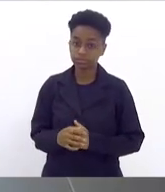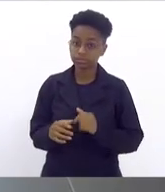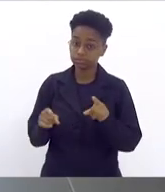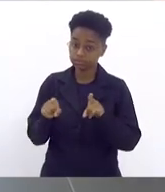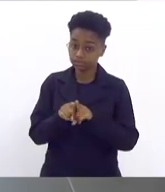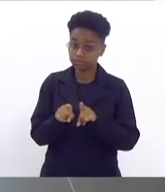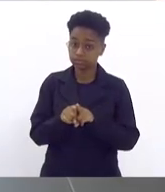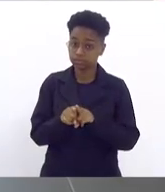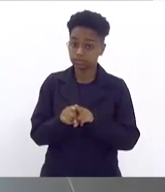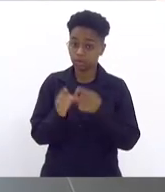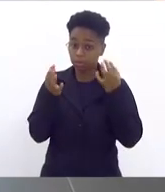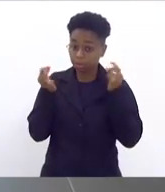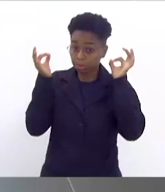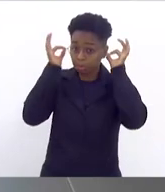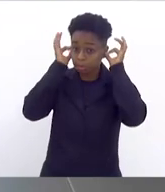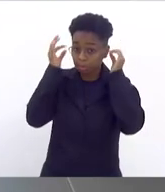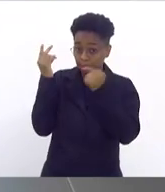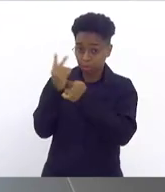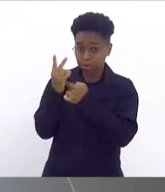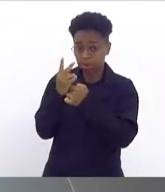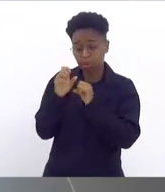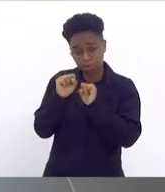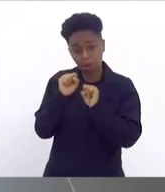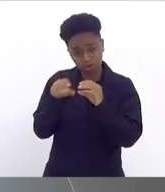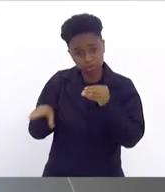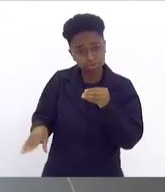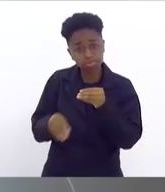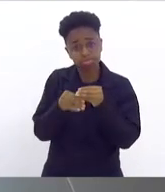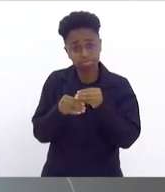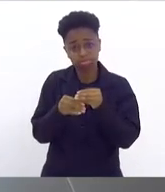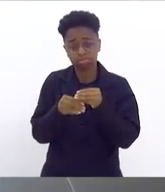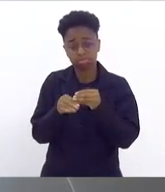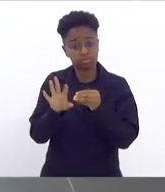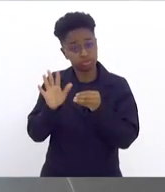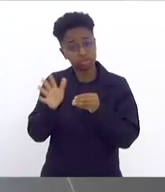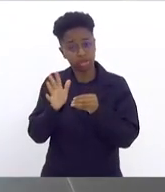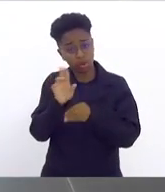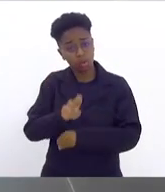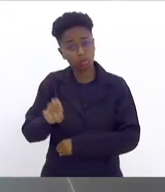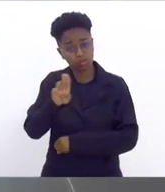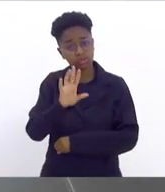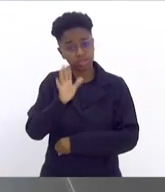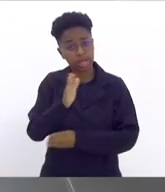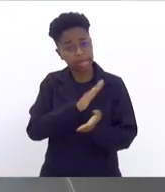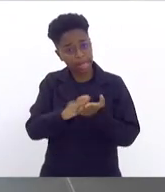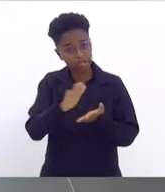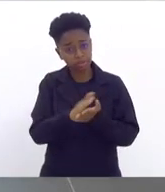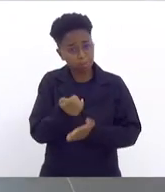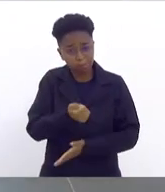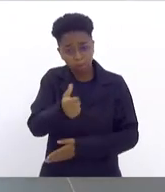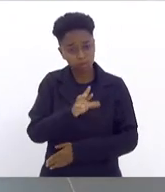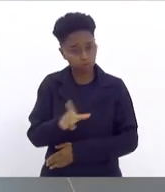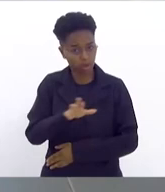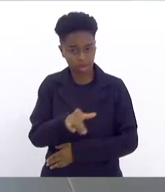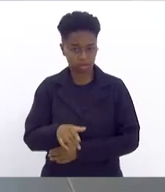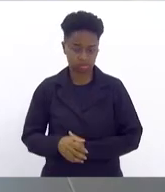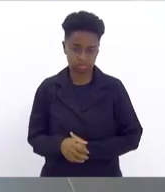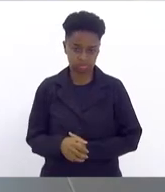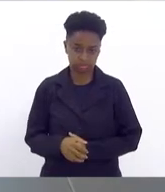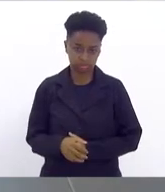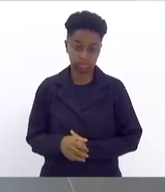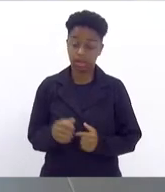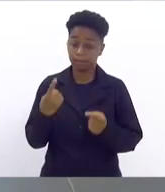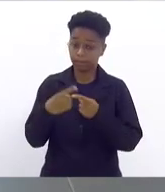proteção auricular está dentro desse subsídio que já está sendo gasto, que não é pouco. Até